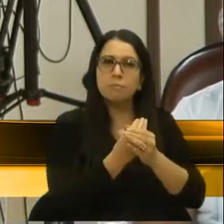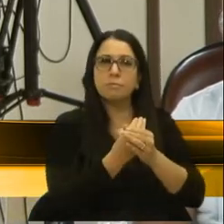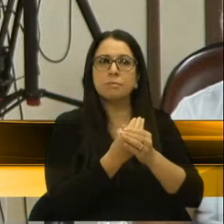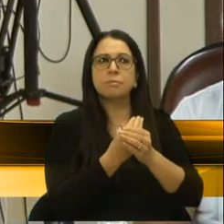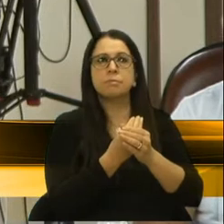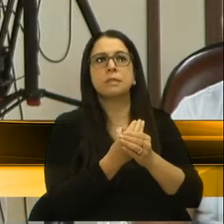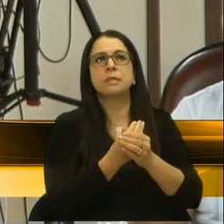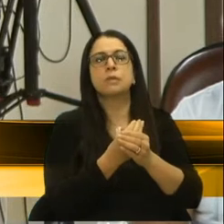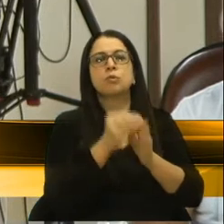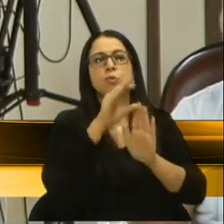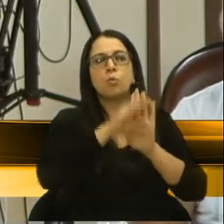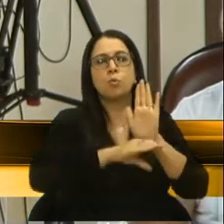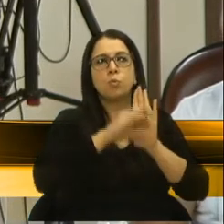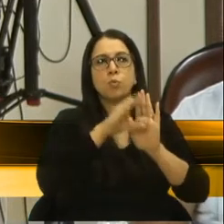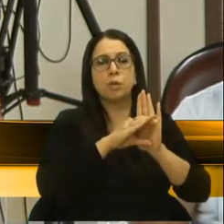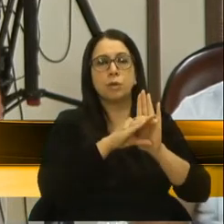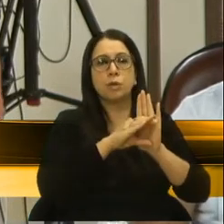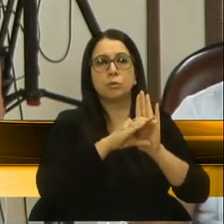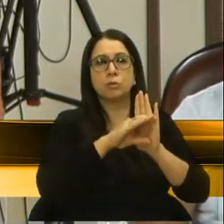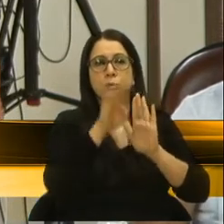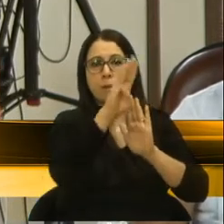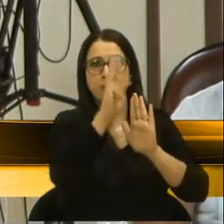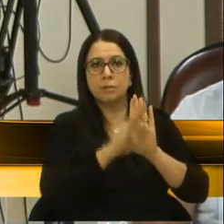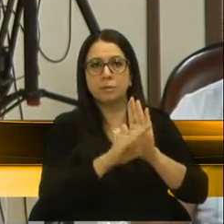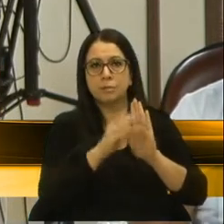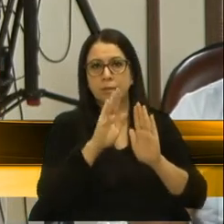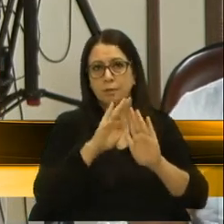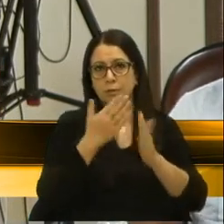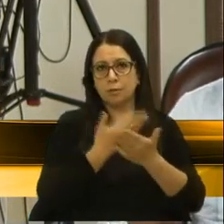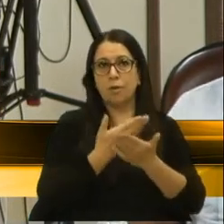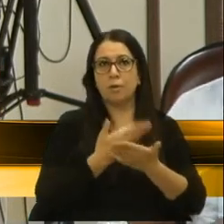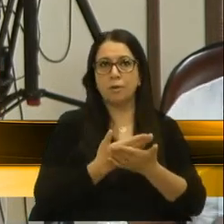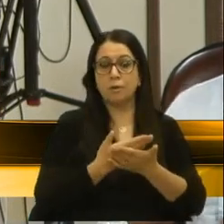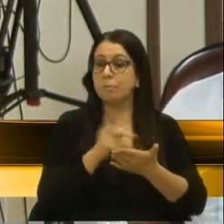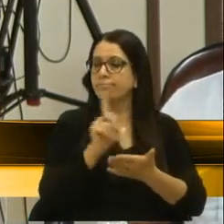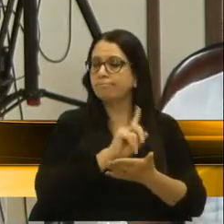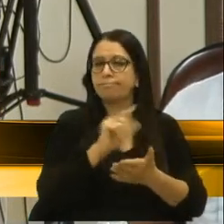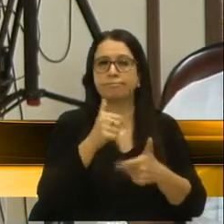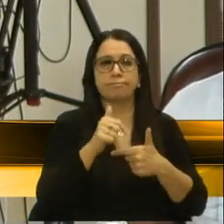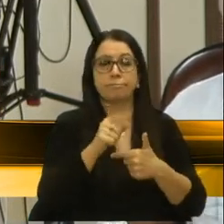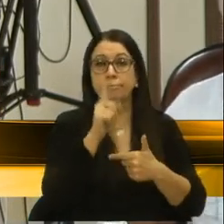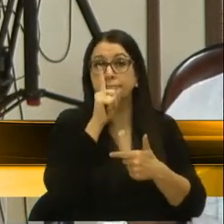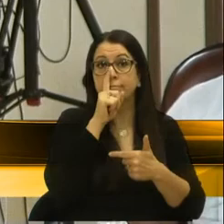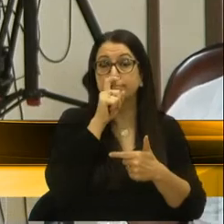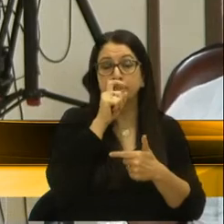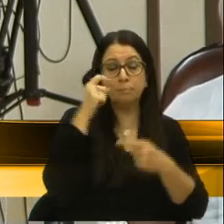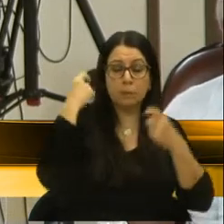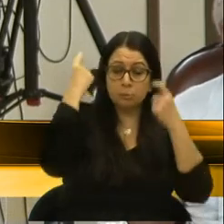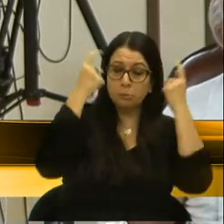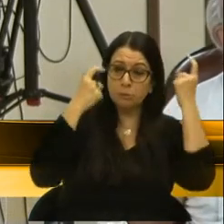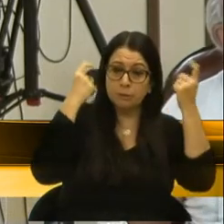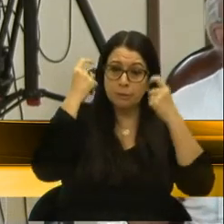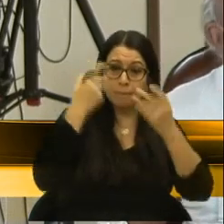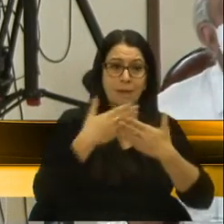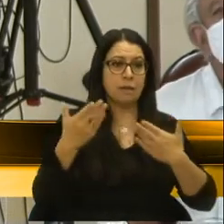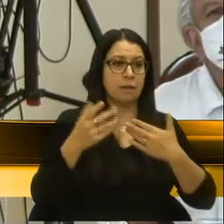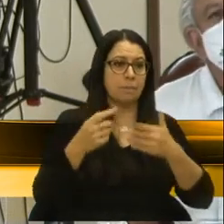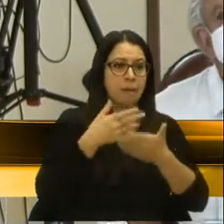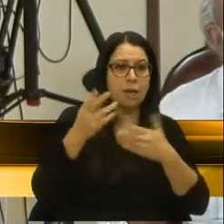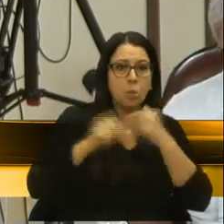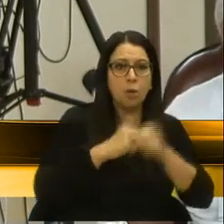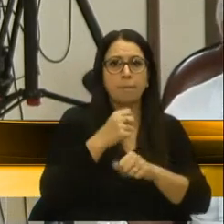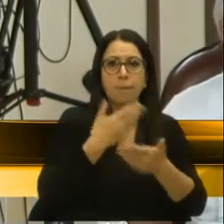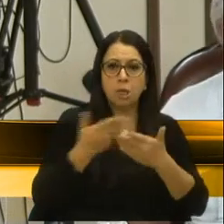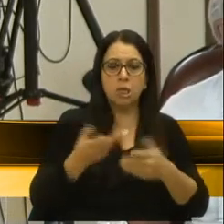Curricular, mas a gente não trabalha, né? A gente vê muitos pais preocupados em perder o ano letivo,